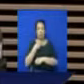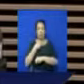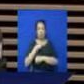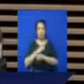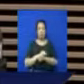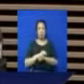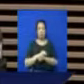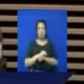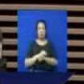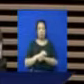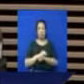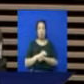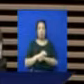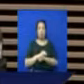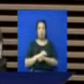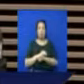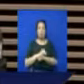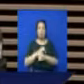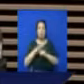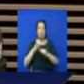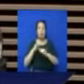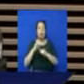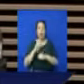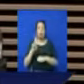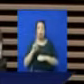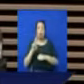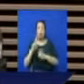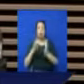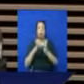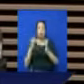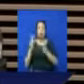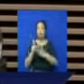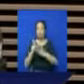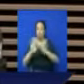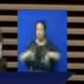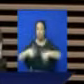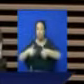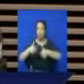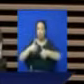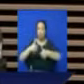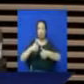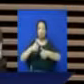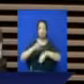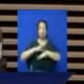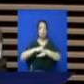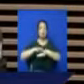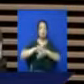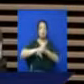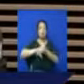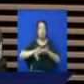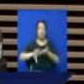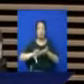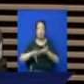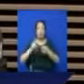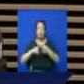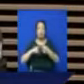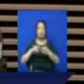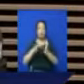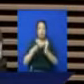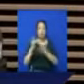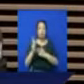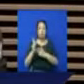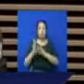para perdoar pecados, para expulsar os demônios, para curar os enfermos, para libertar os cativos. Porque Jesus deu aos seus